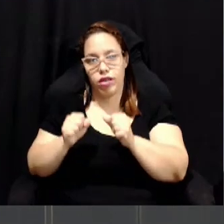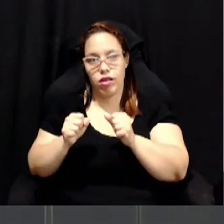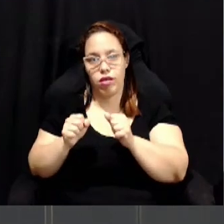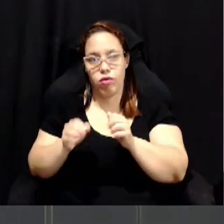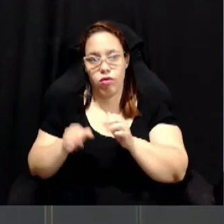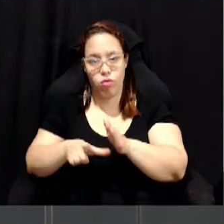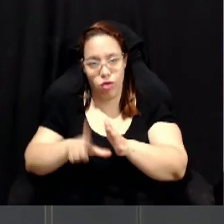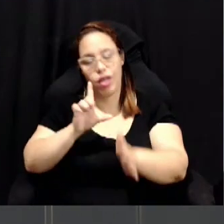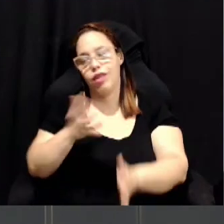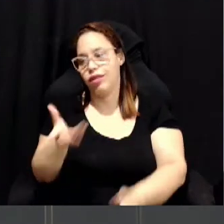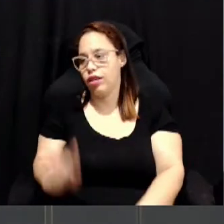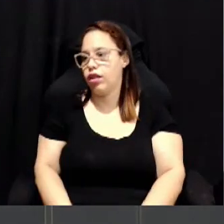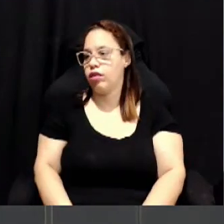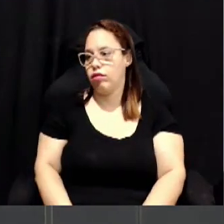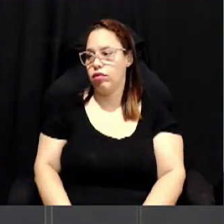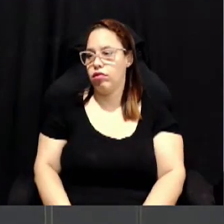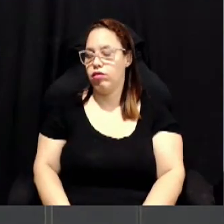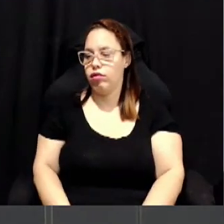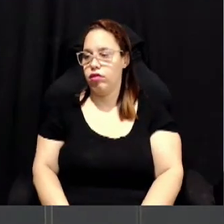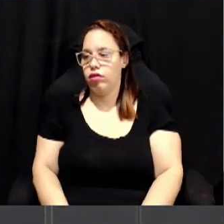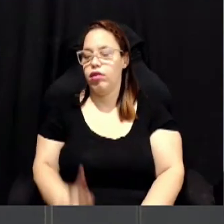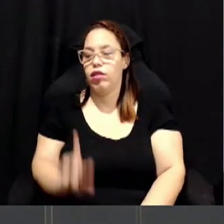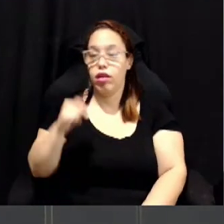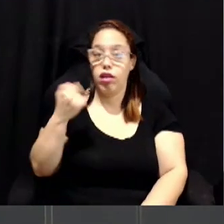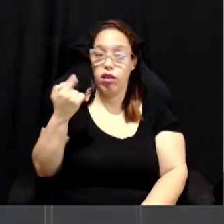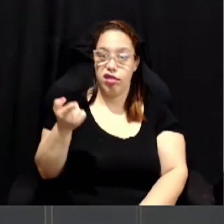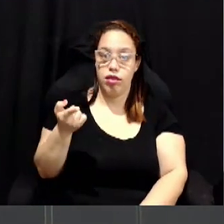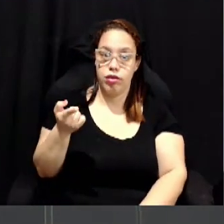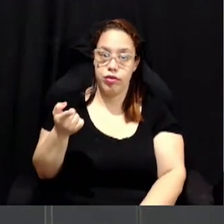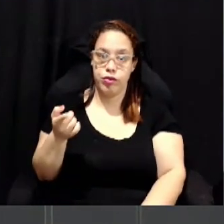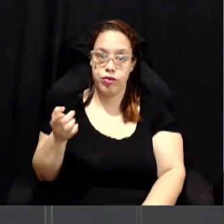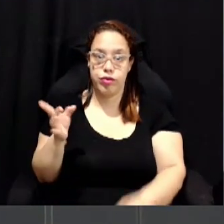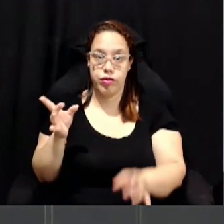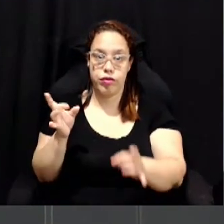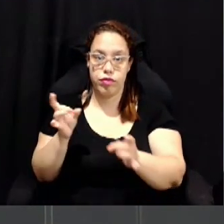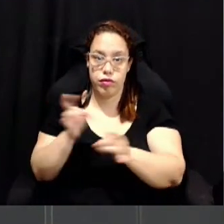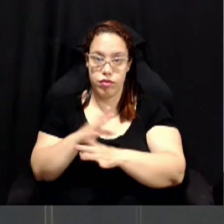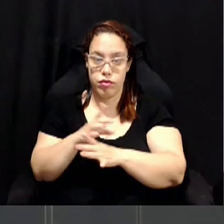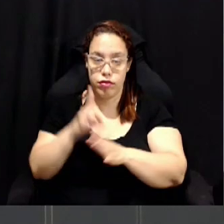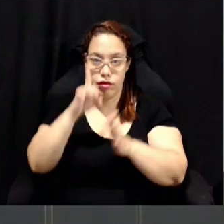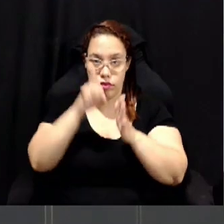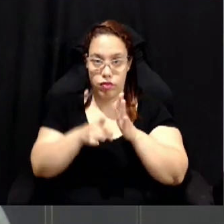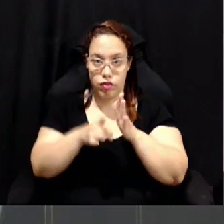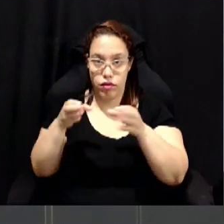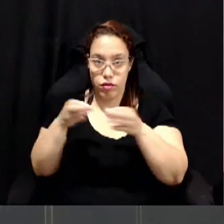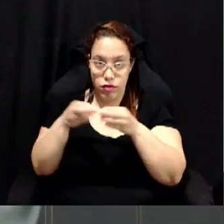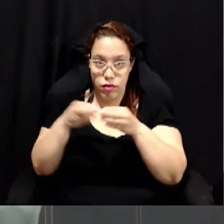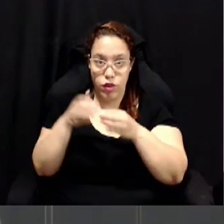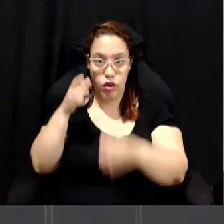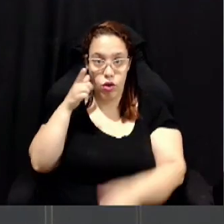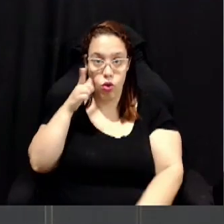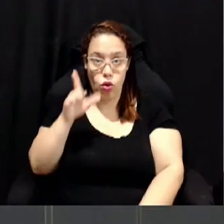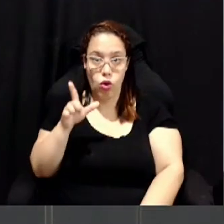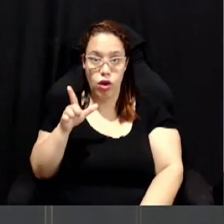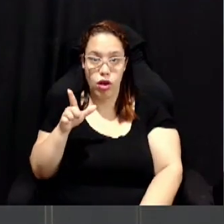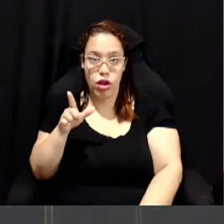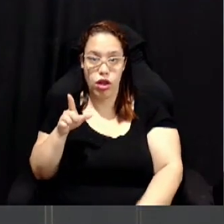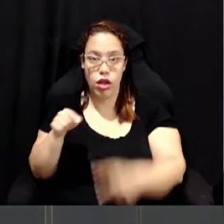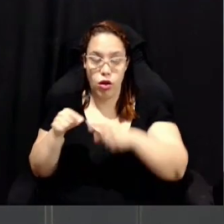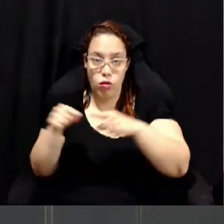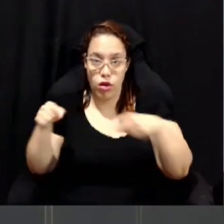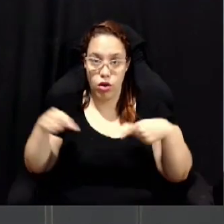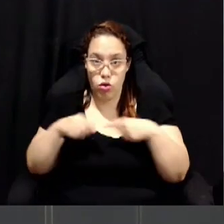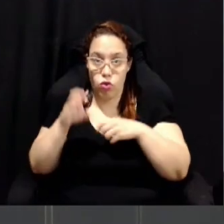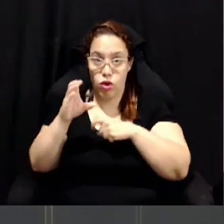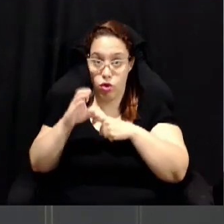né? E depois acaba se fechando o diagnóstico com a equipe que consegue pelo quadro clínico mesmo, né?